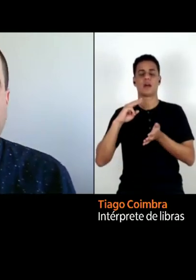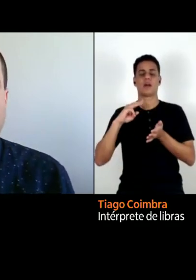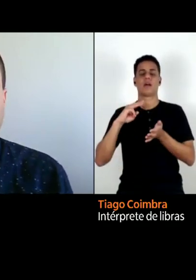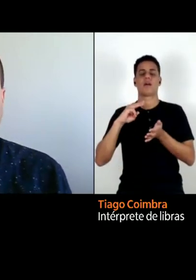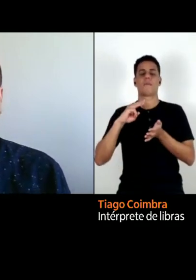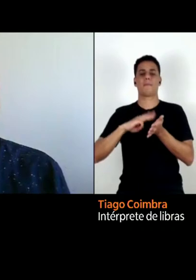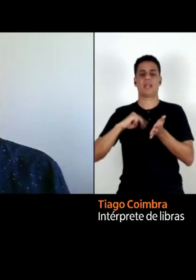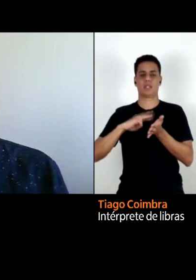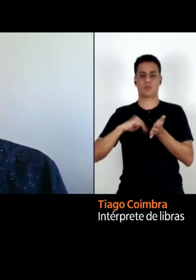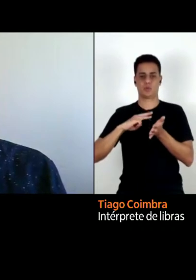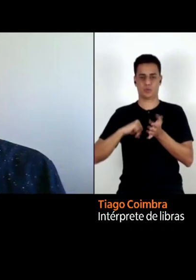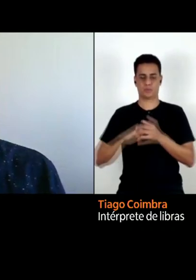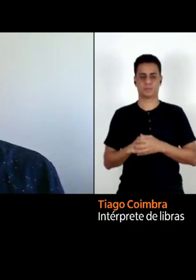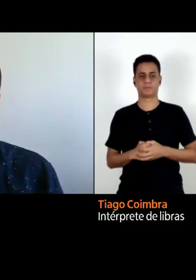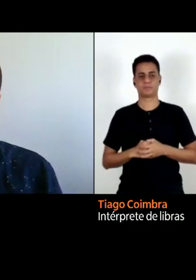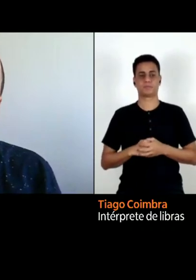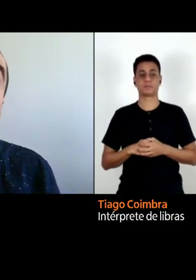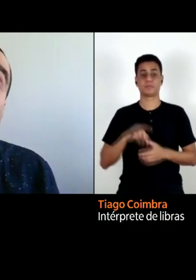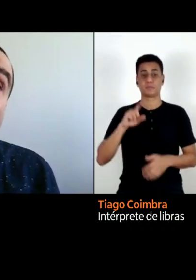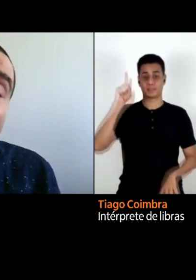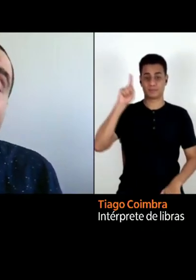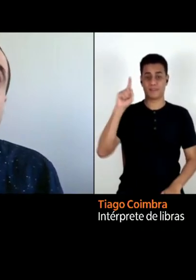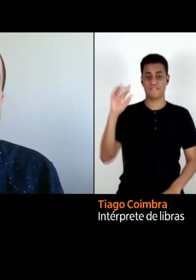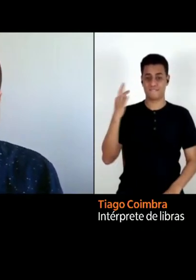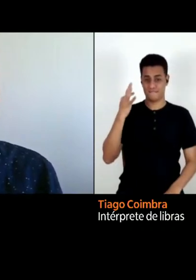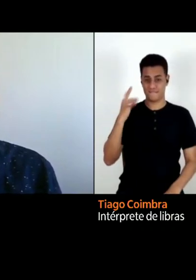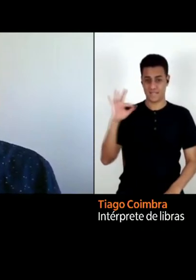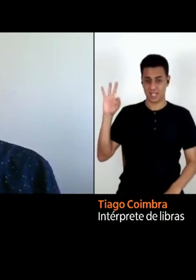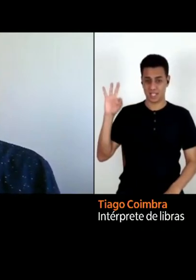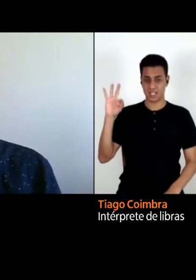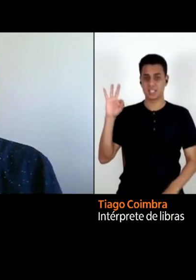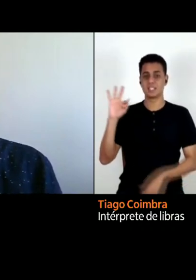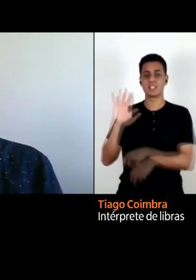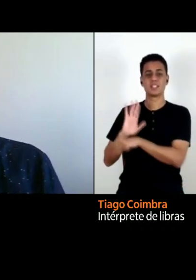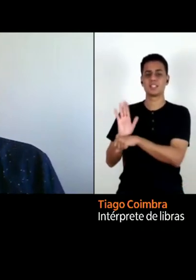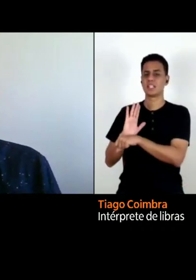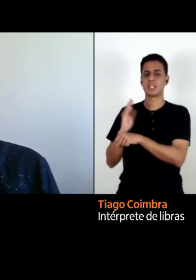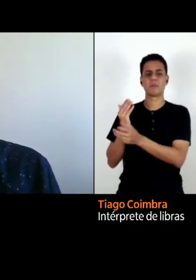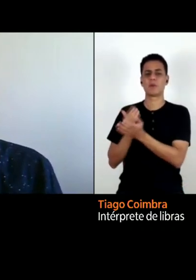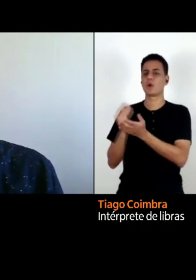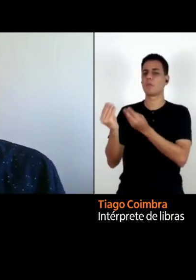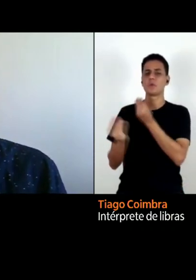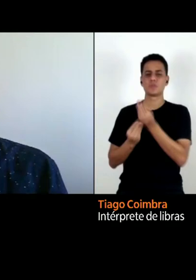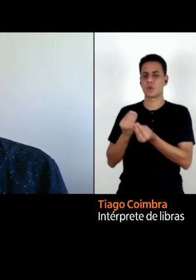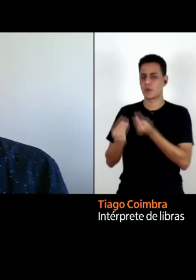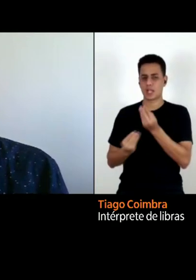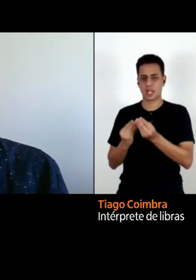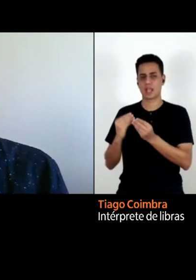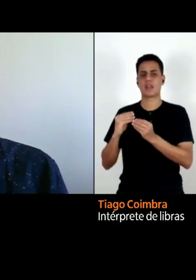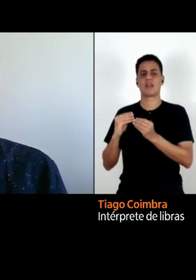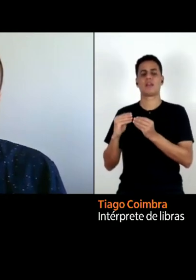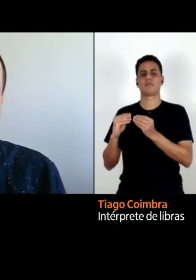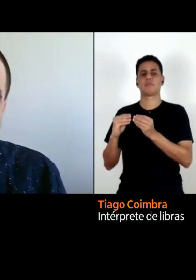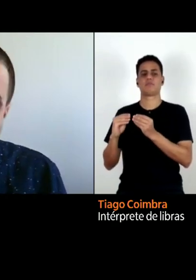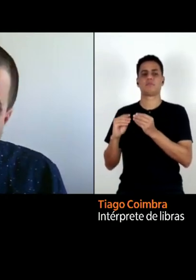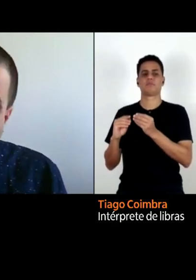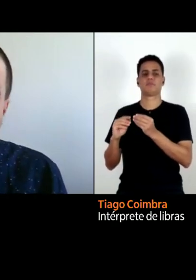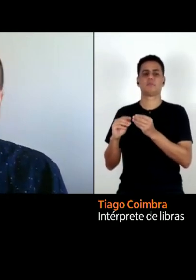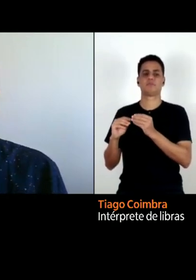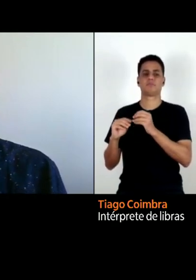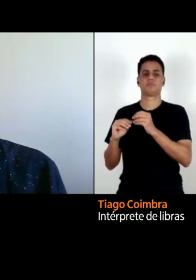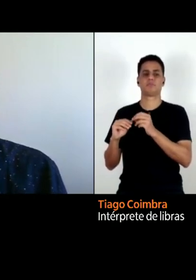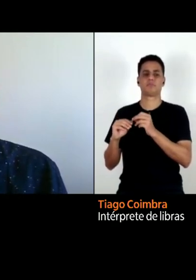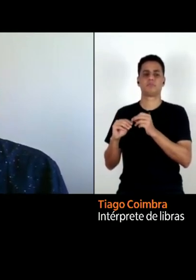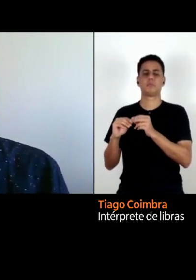Na França, o cinema começou com uma saída de fábrica e uma chegada de um trem à